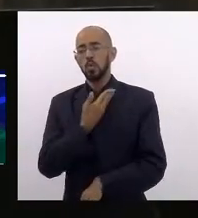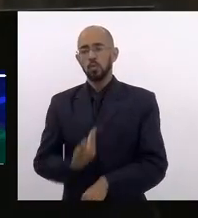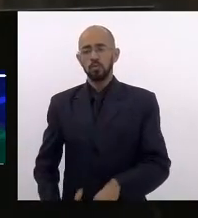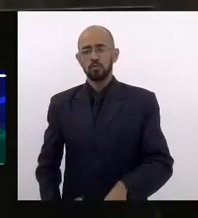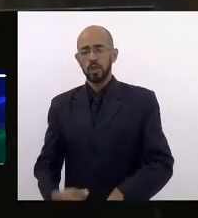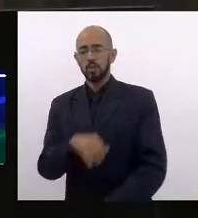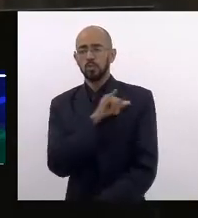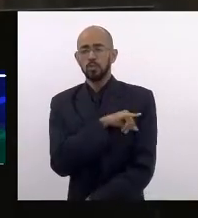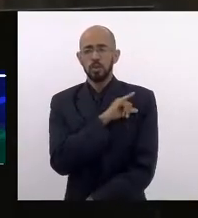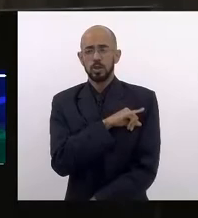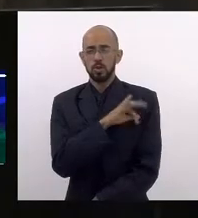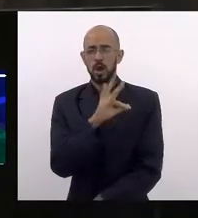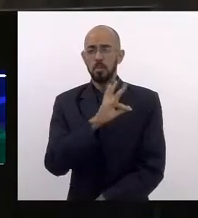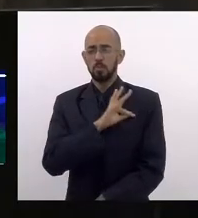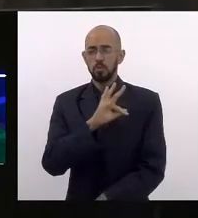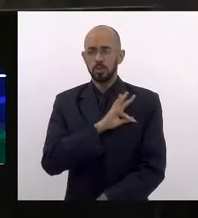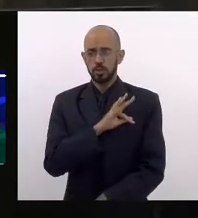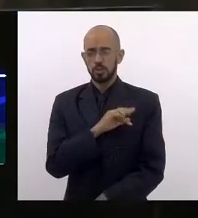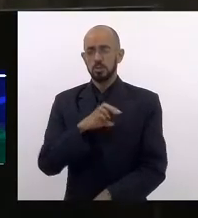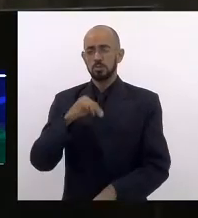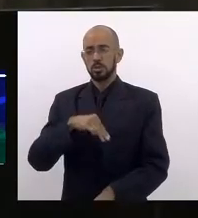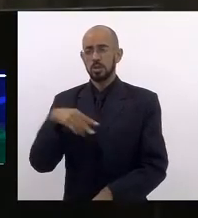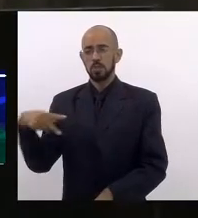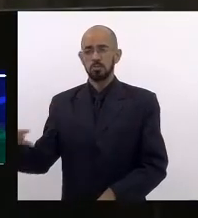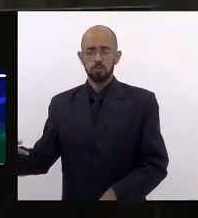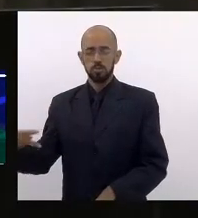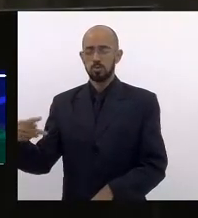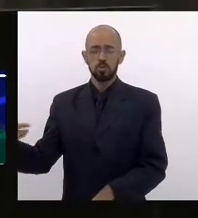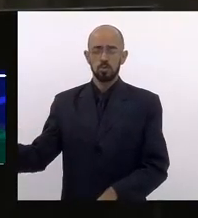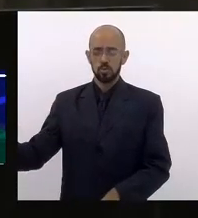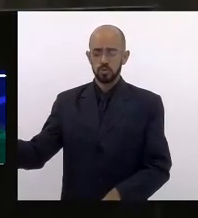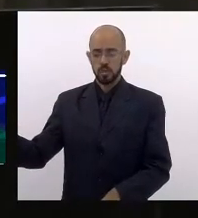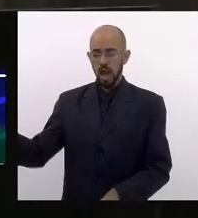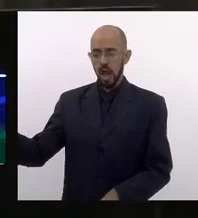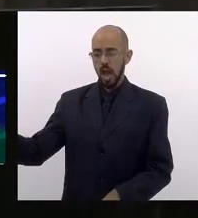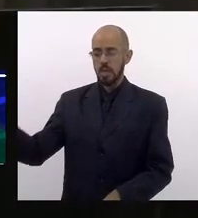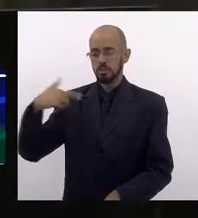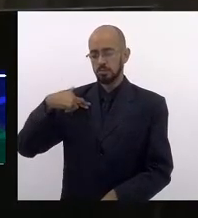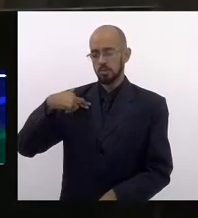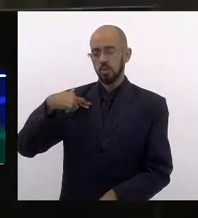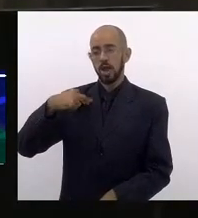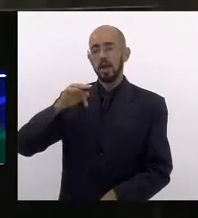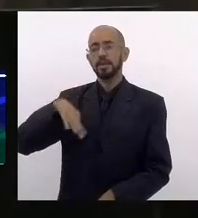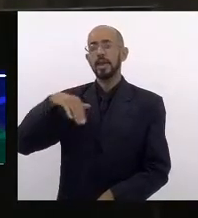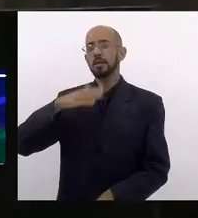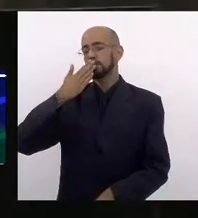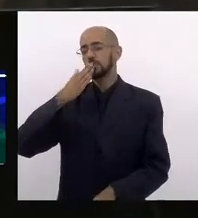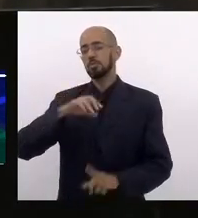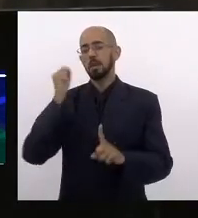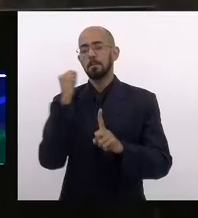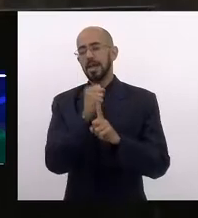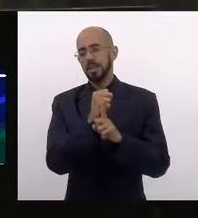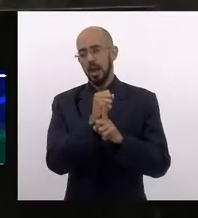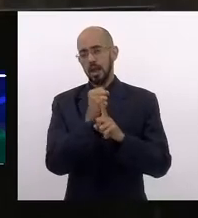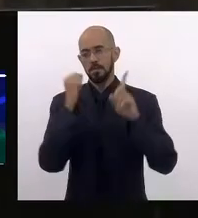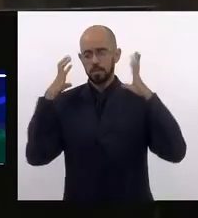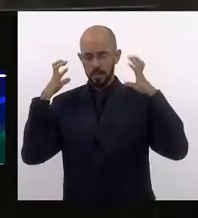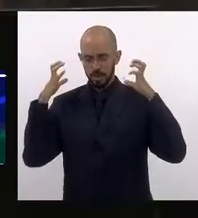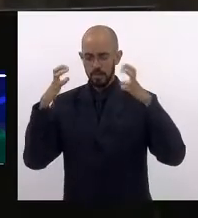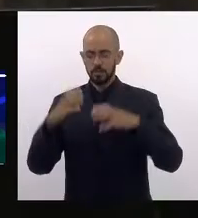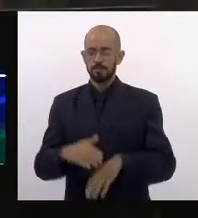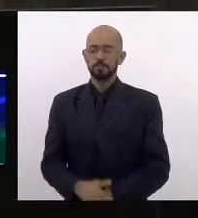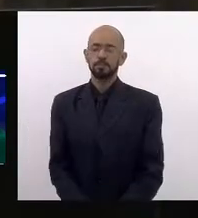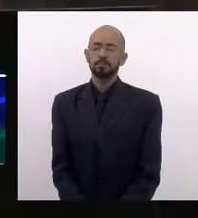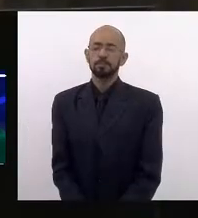Polícia Civil, o Ministério Público nos diga quem mandou matar Marielle Franco. E, senhora